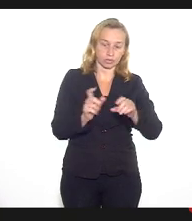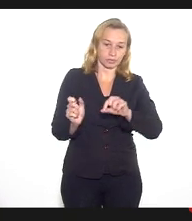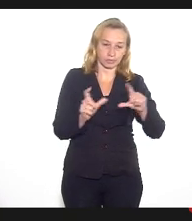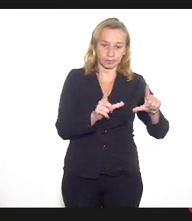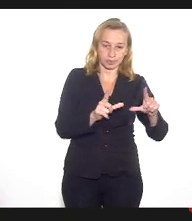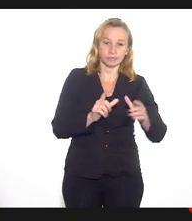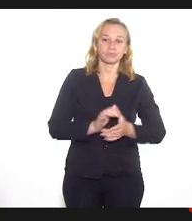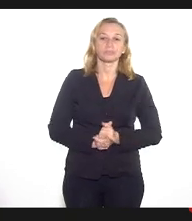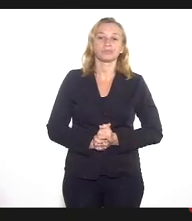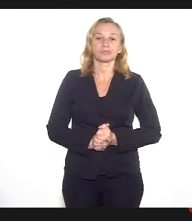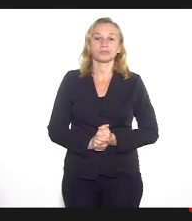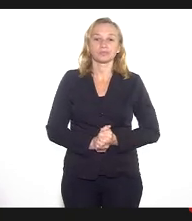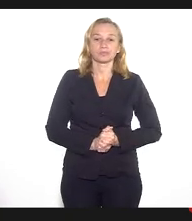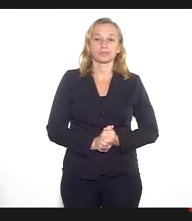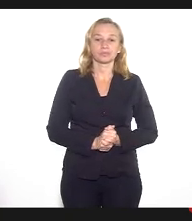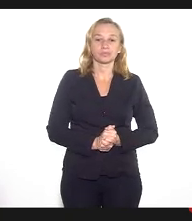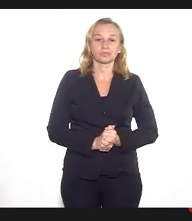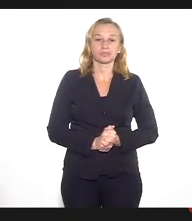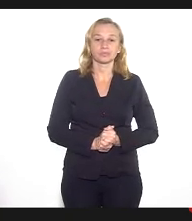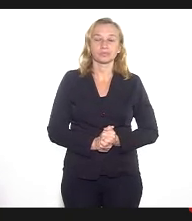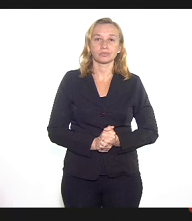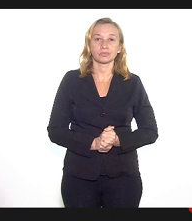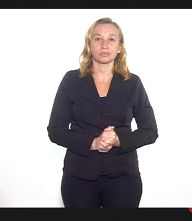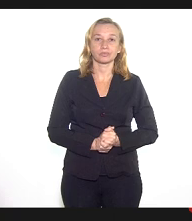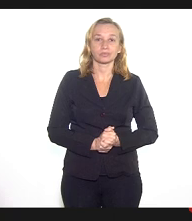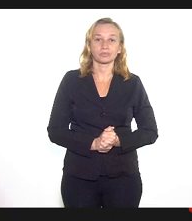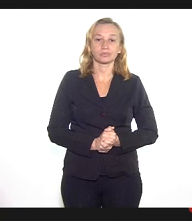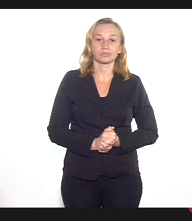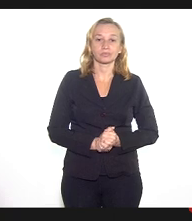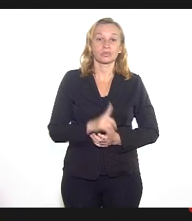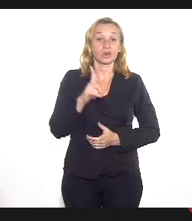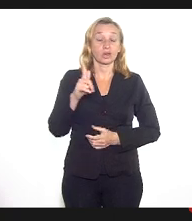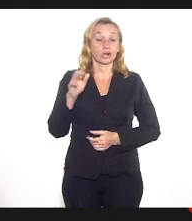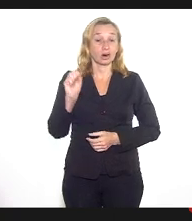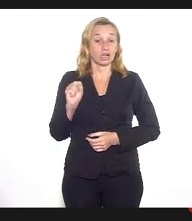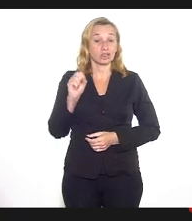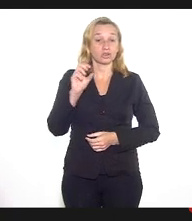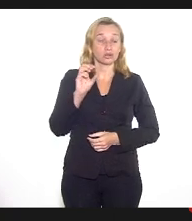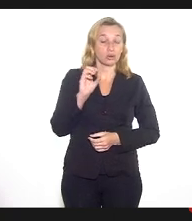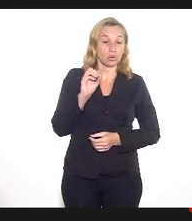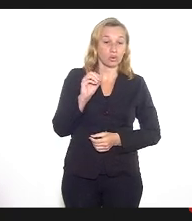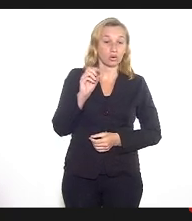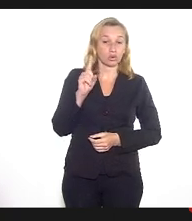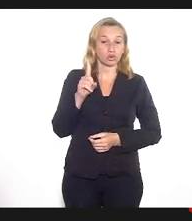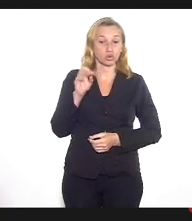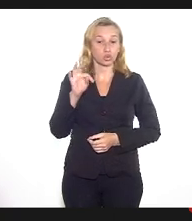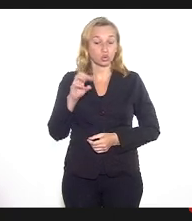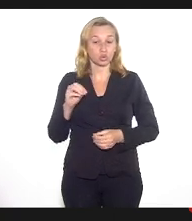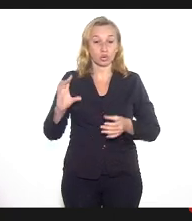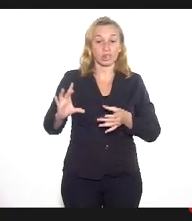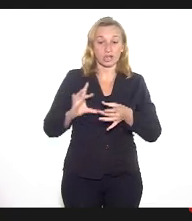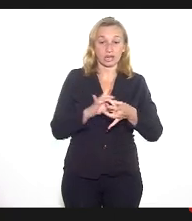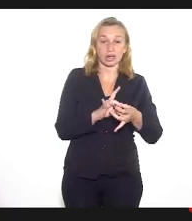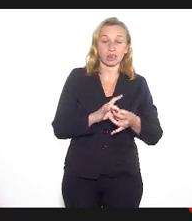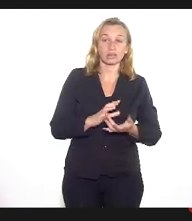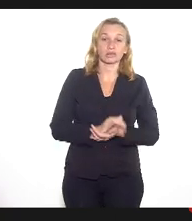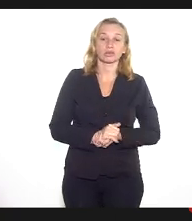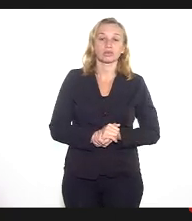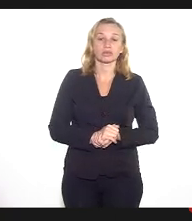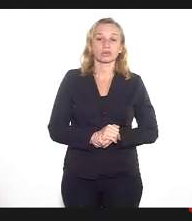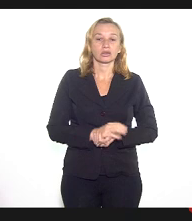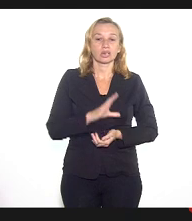nesse ponto em Mexilhão, o gasoduto ele é interconectado para o terminal